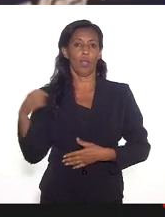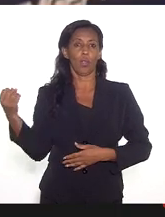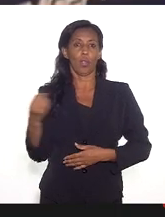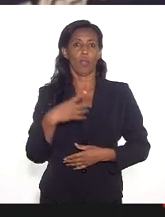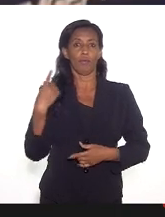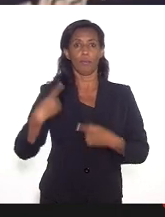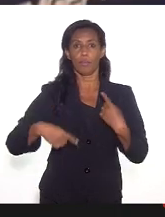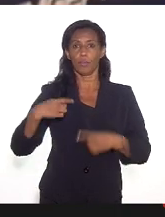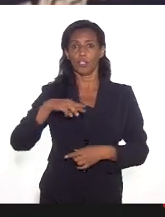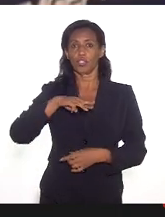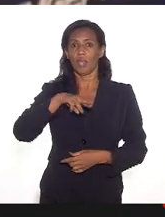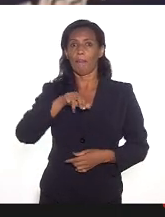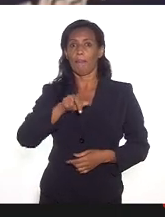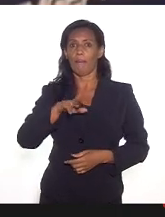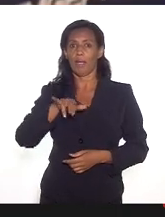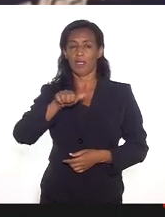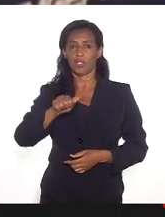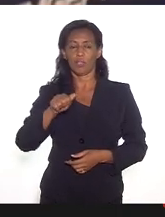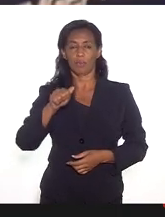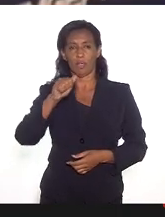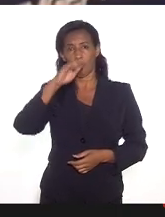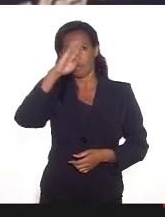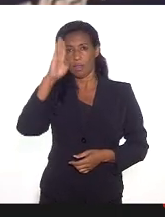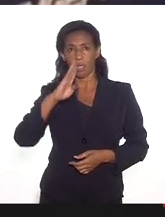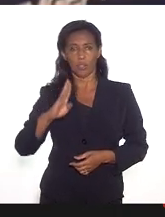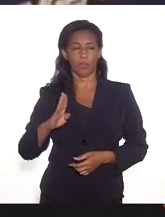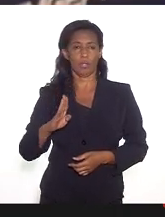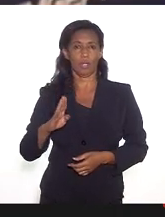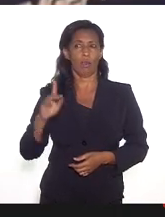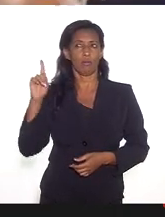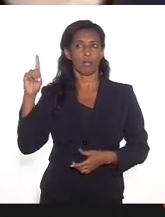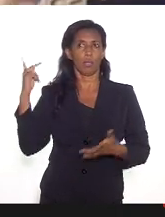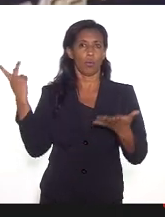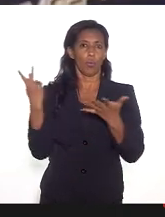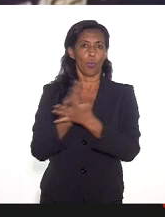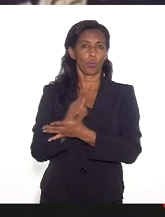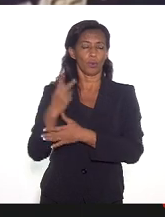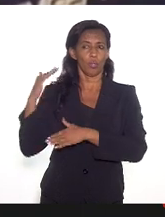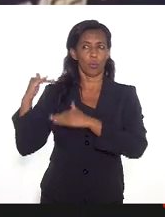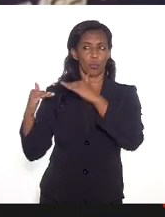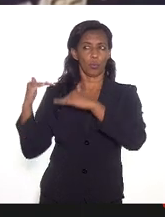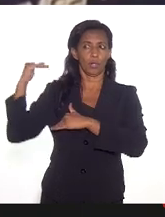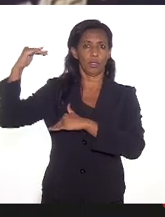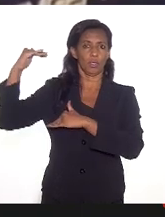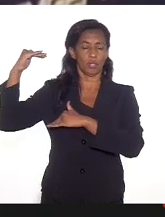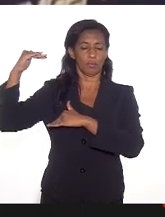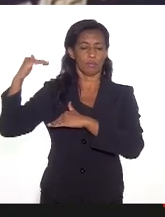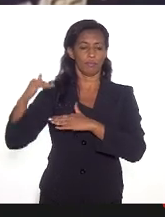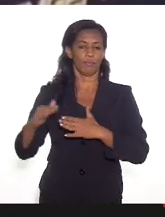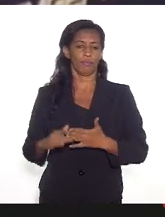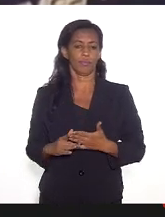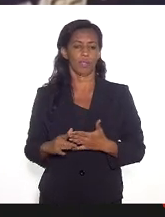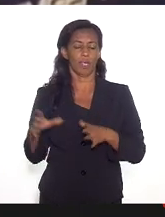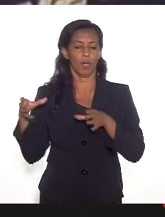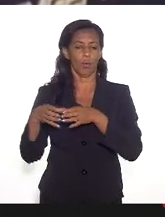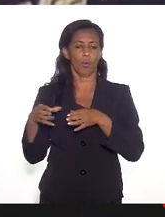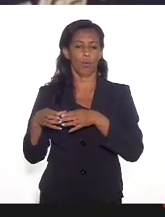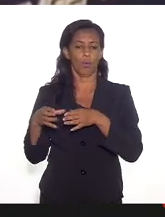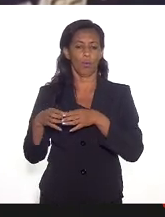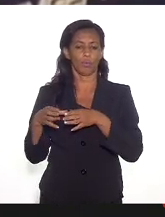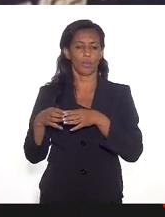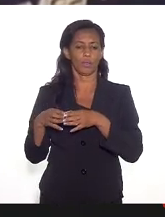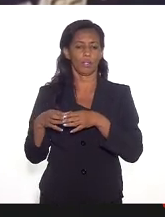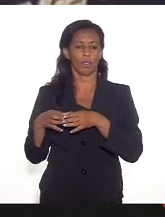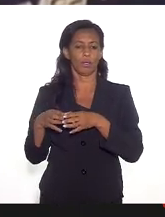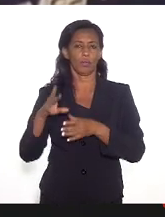política marítima nacional que está sendo conduzida lá no nível mais alto de governança, que é a Comissão